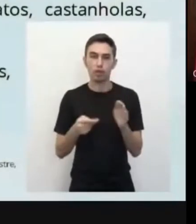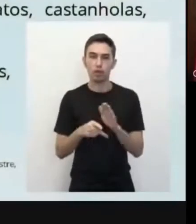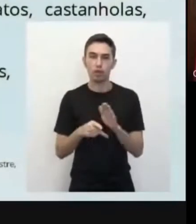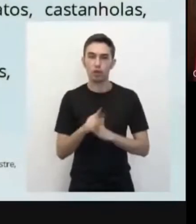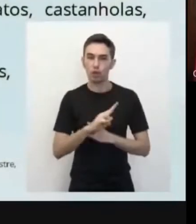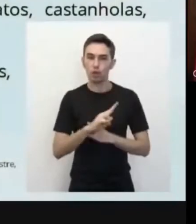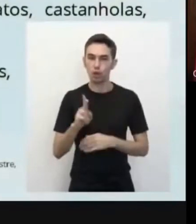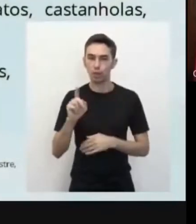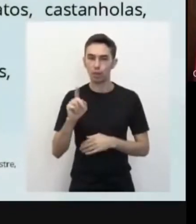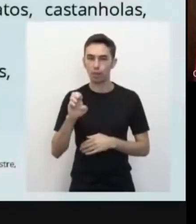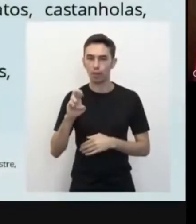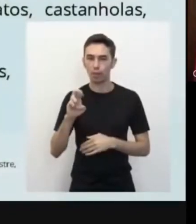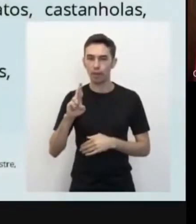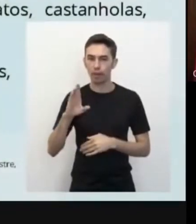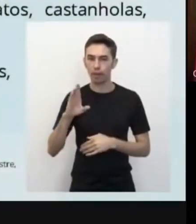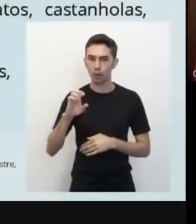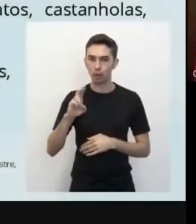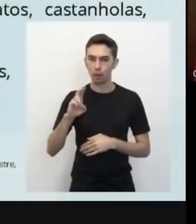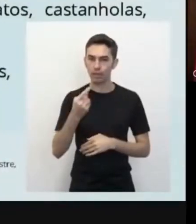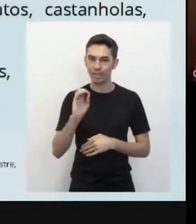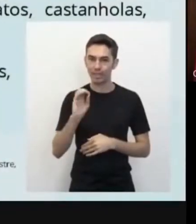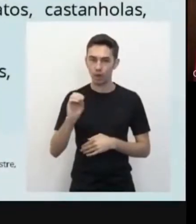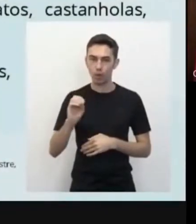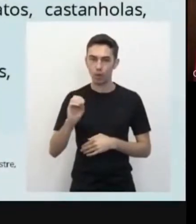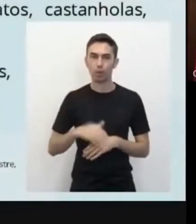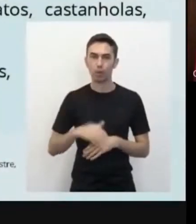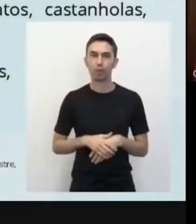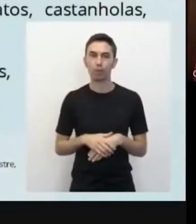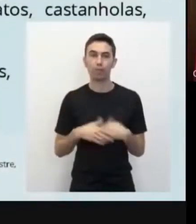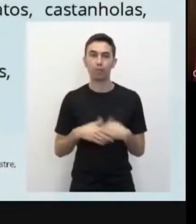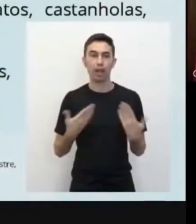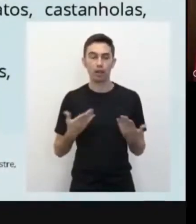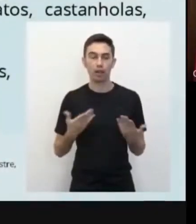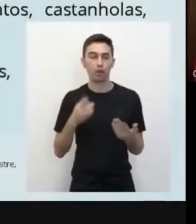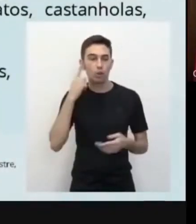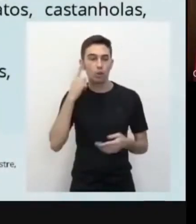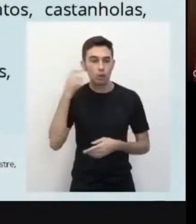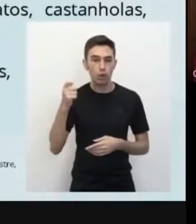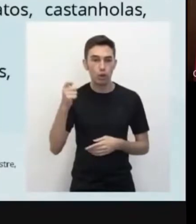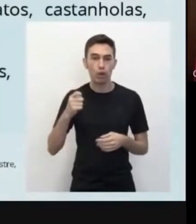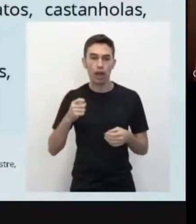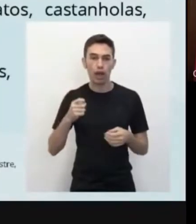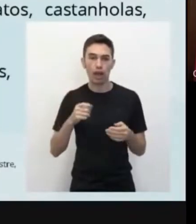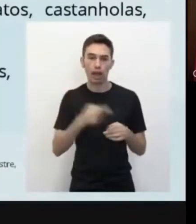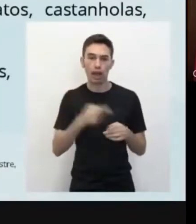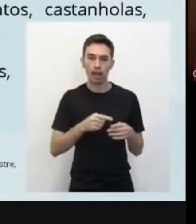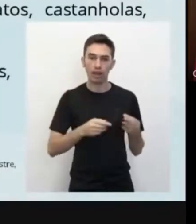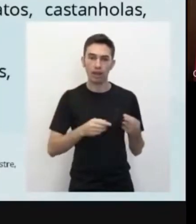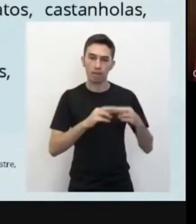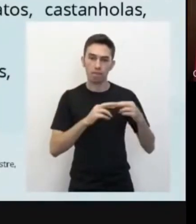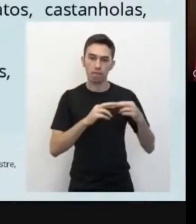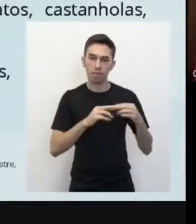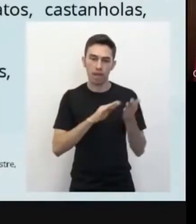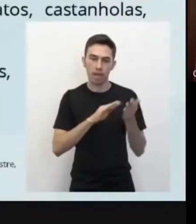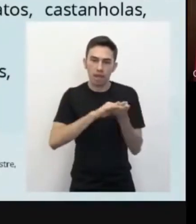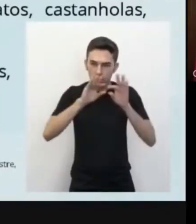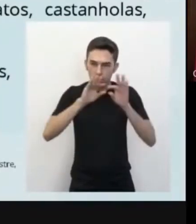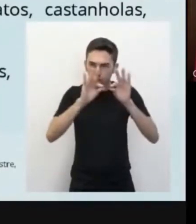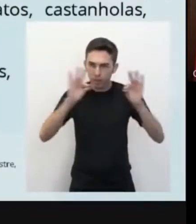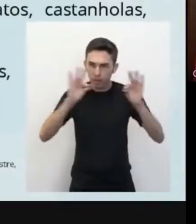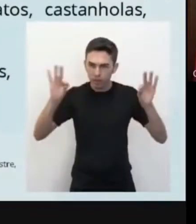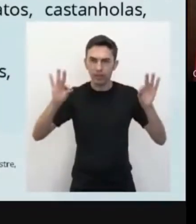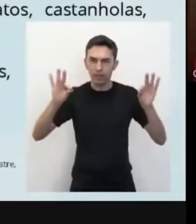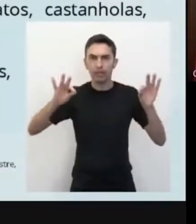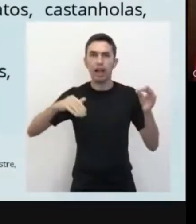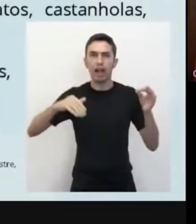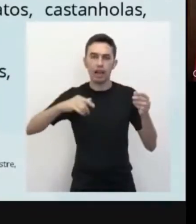nome, família. É tão bonitinho, soa tão bonitinho. O som é produzido pela vibração de uma membrana ou de uma superfície